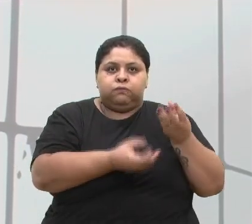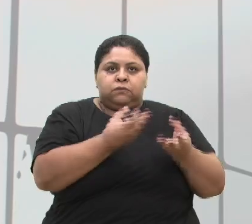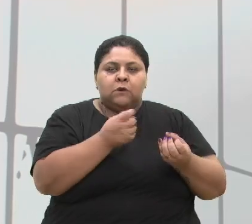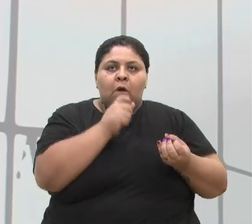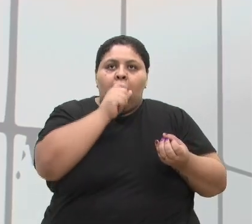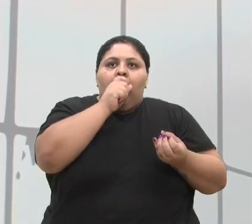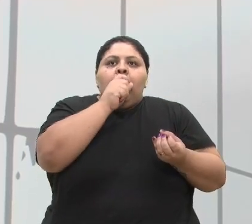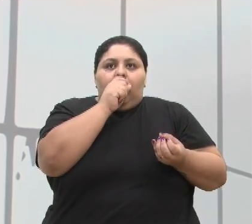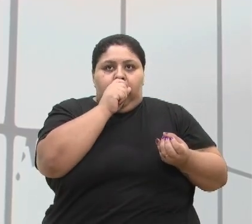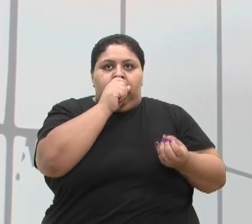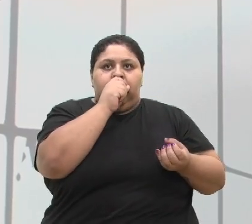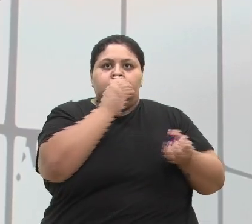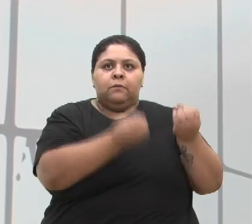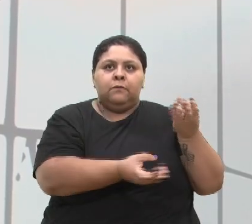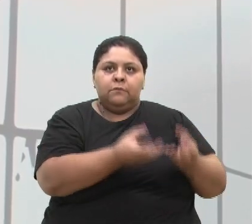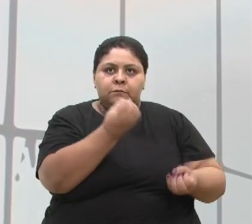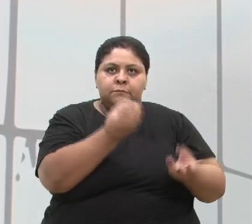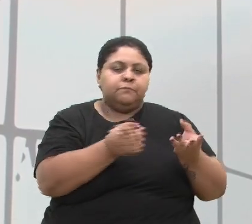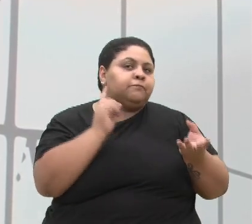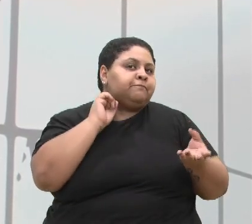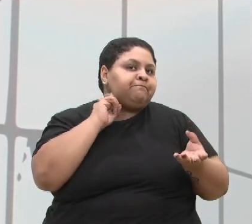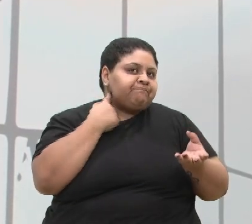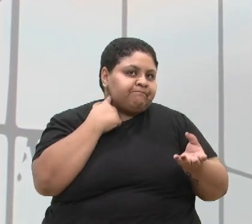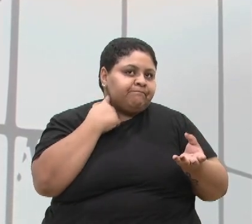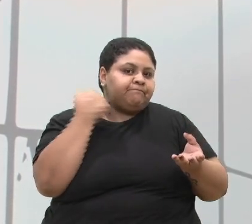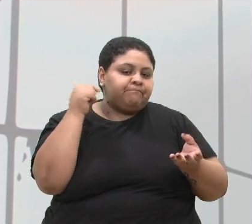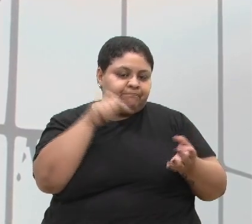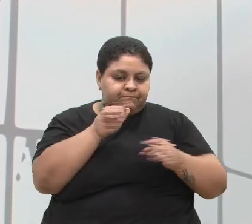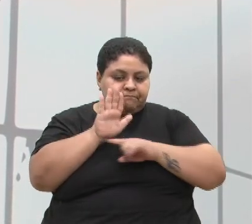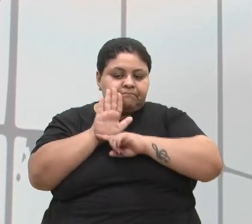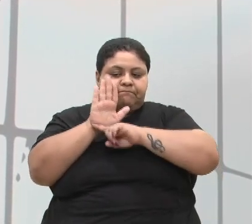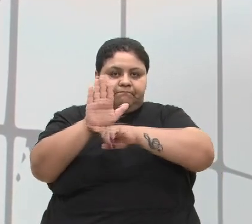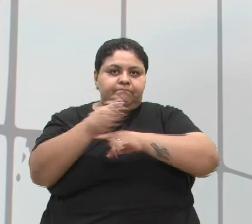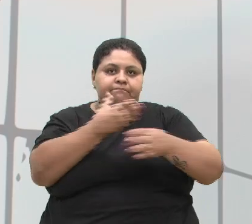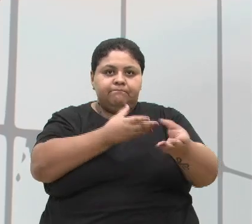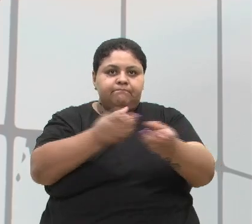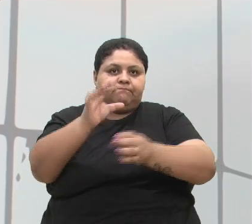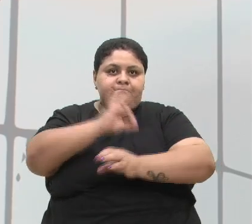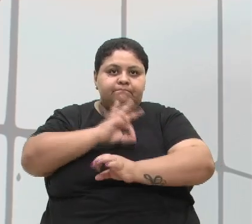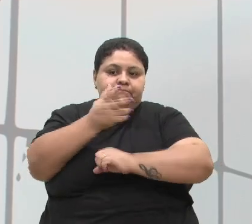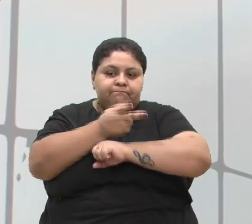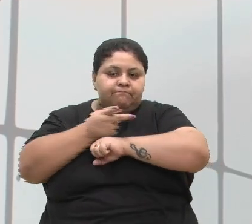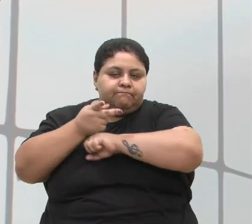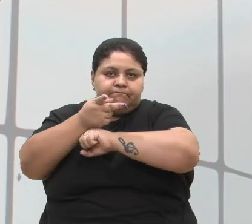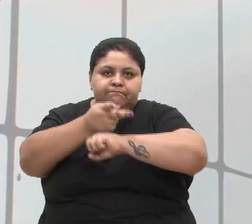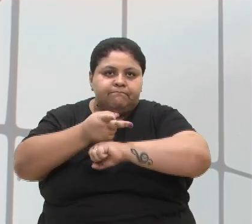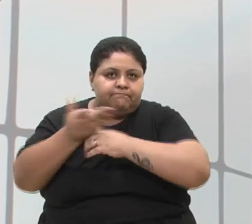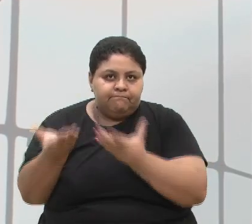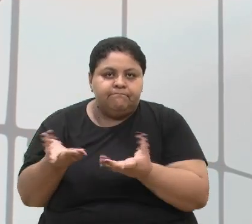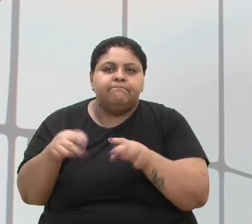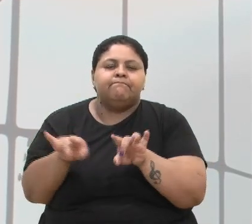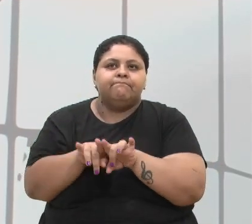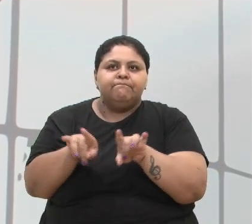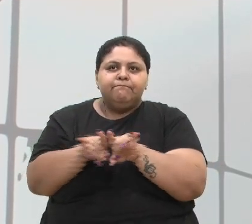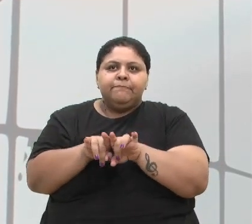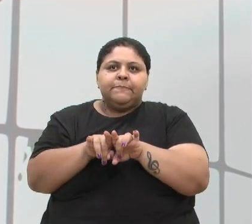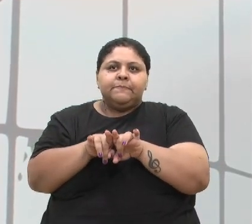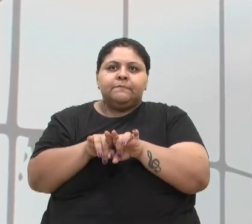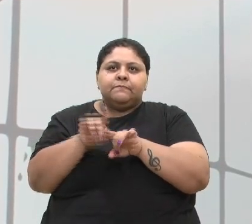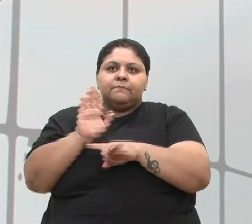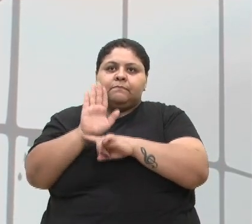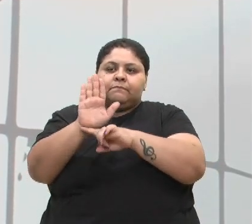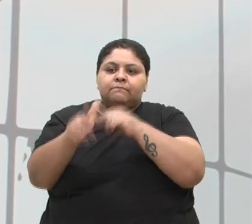de containers de lixos, né? Então isso ajuda muito a polícia a investigar, né? Inclusive auxilia